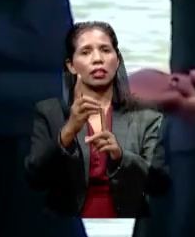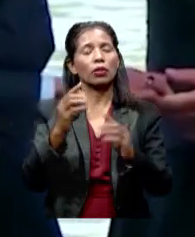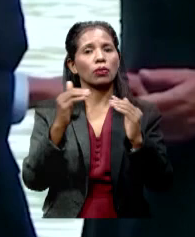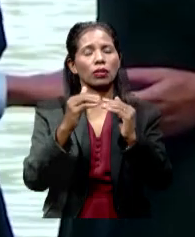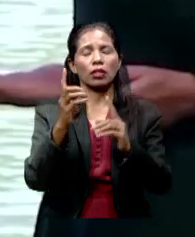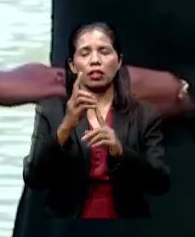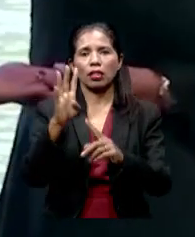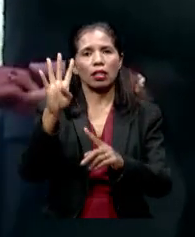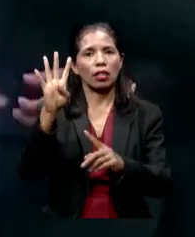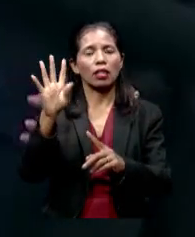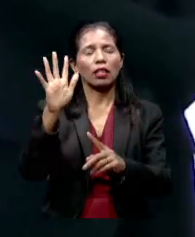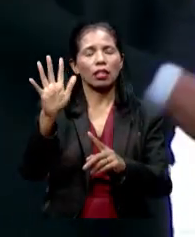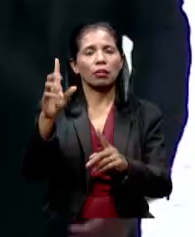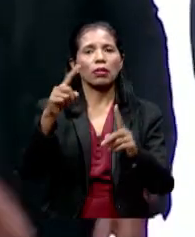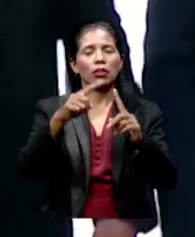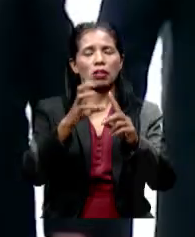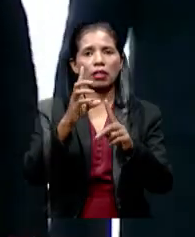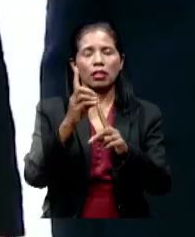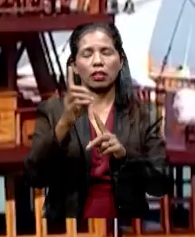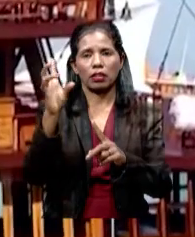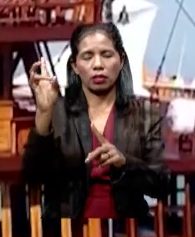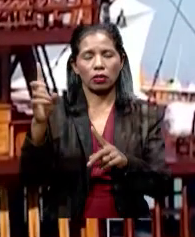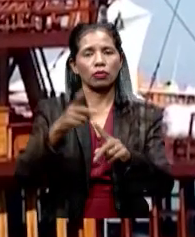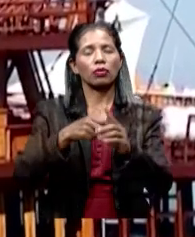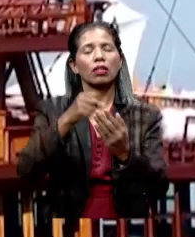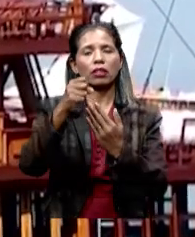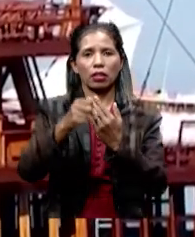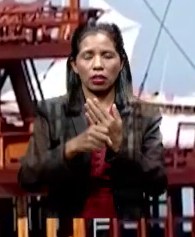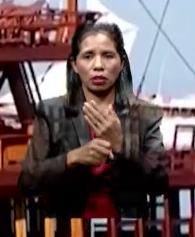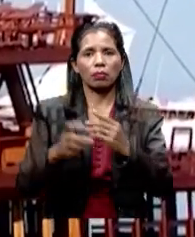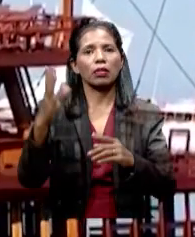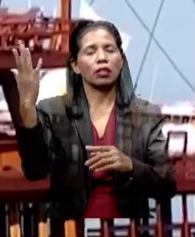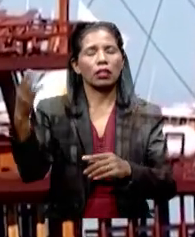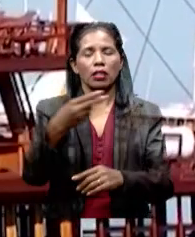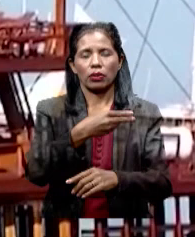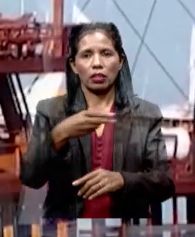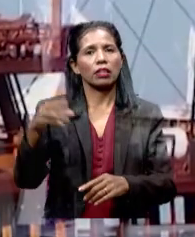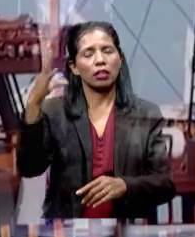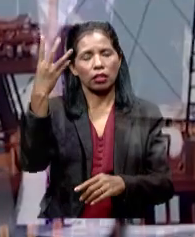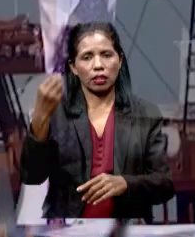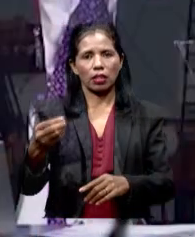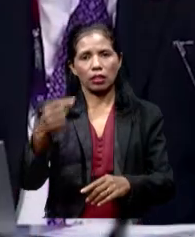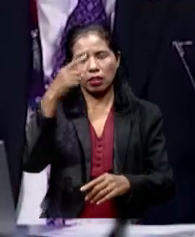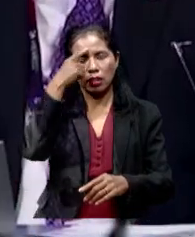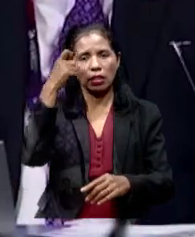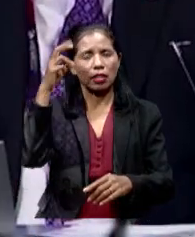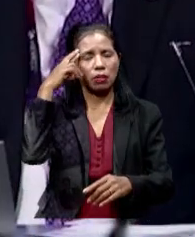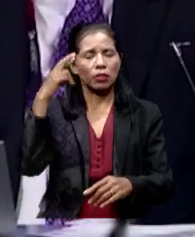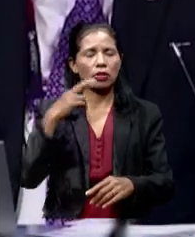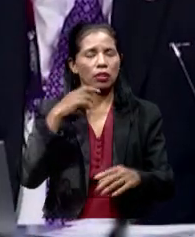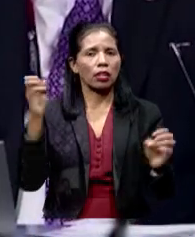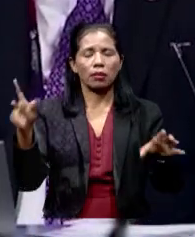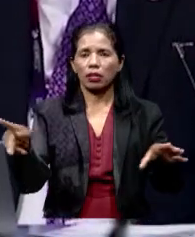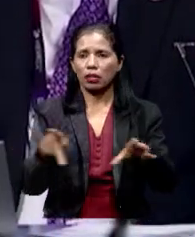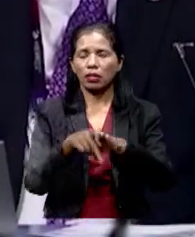Hitu, em setembro, e a capital nação República, Indonésia, Jakarta. Razão Ramos Horta, ela participa em Cimeira, né? Também se rala